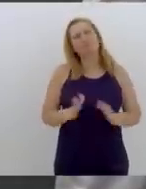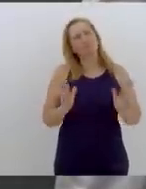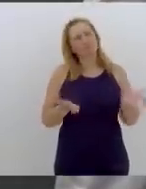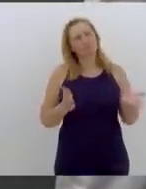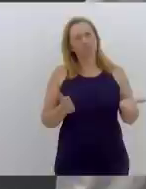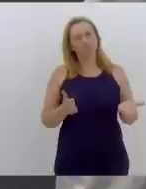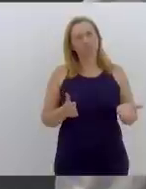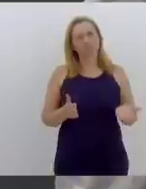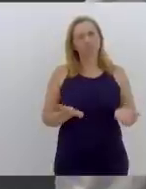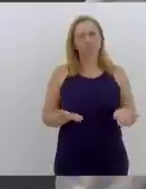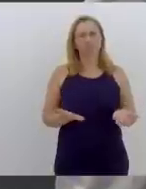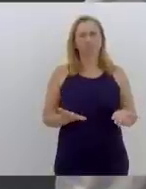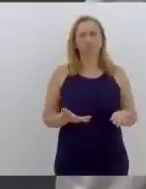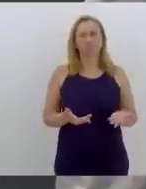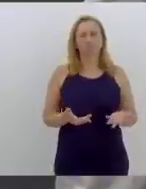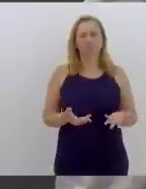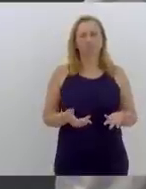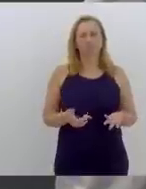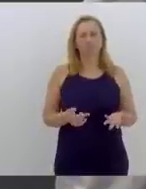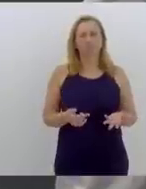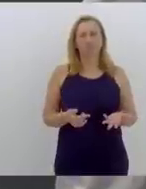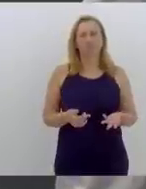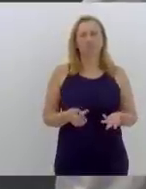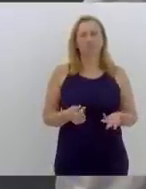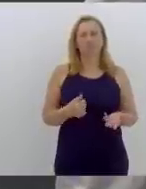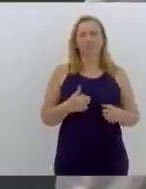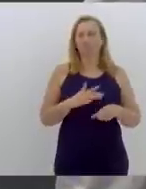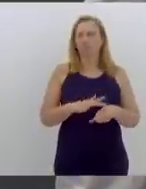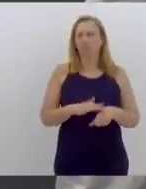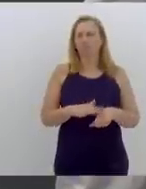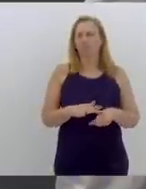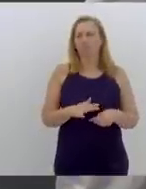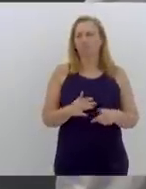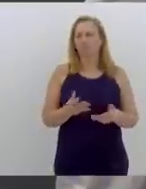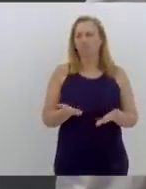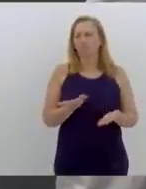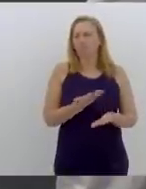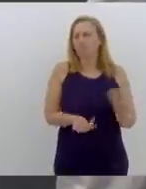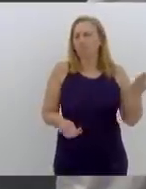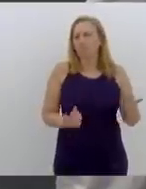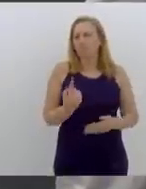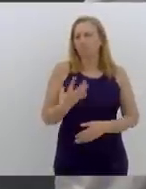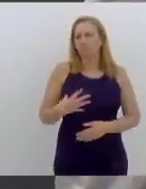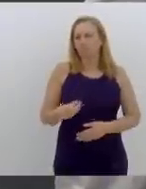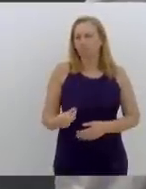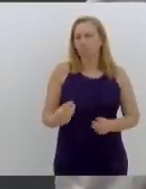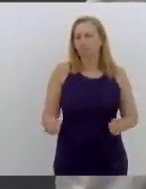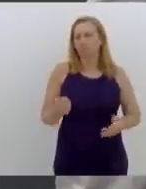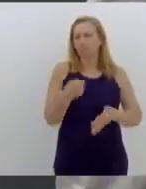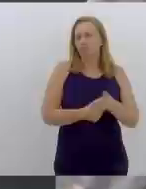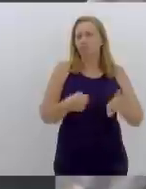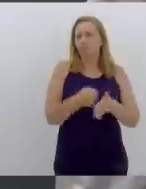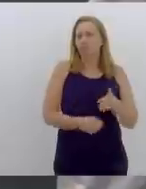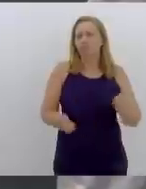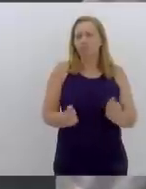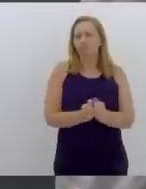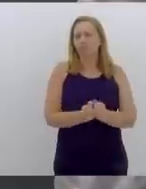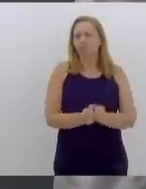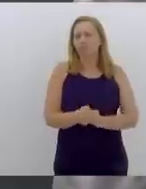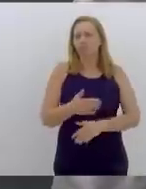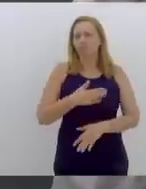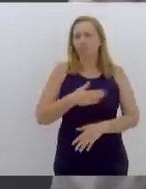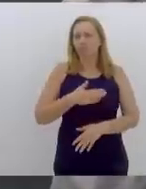me colocaram numa posição que isso está sacrificando perdi um filho né que lutou junto comigo aí fiquei na